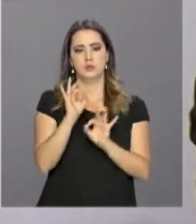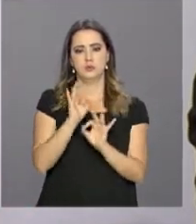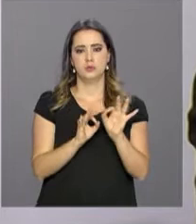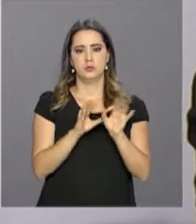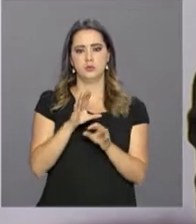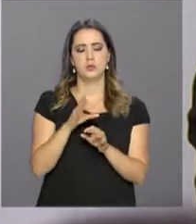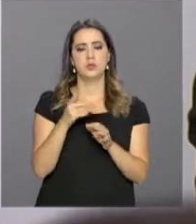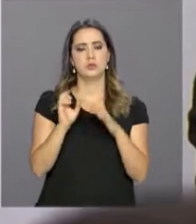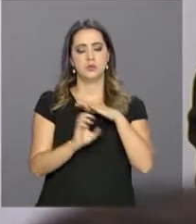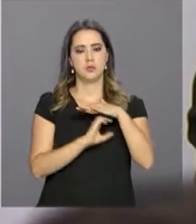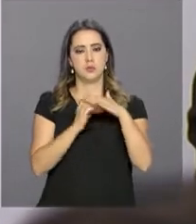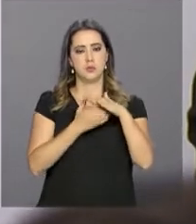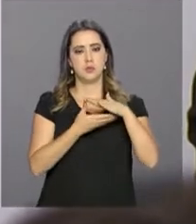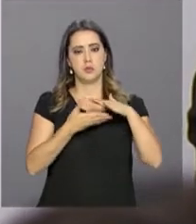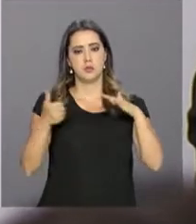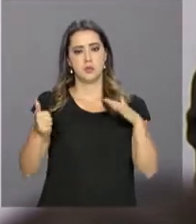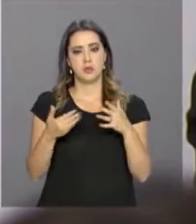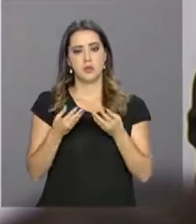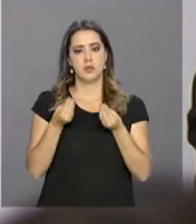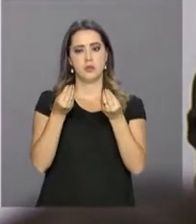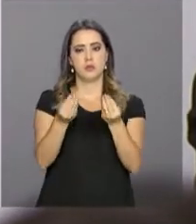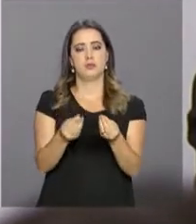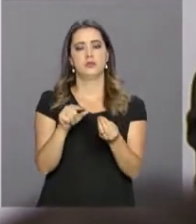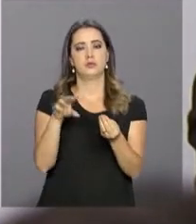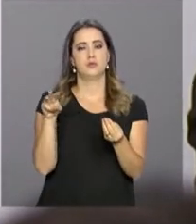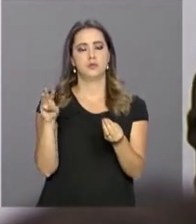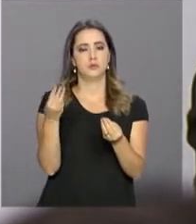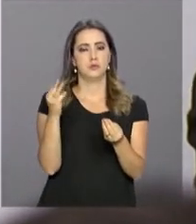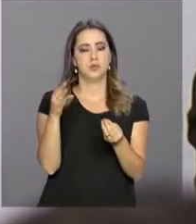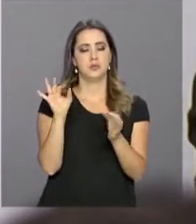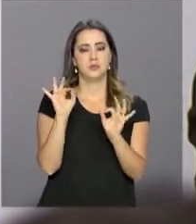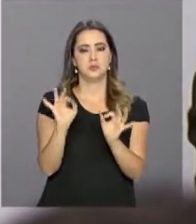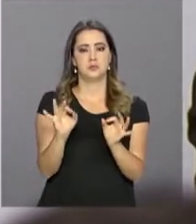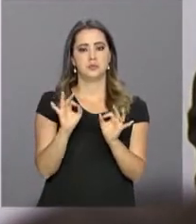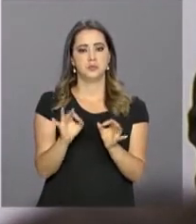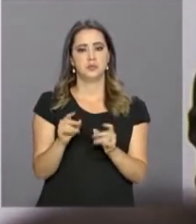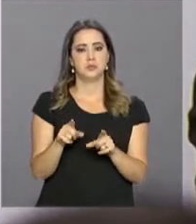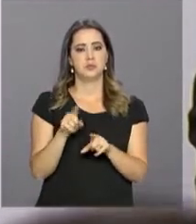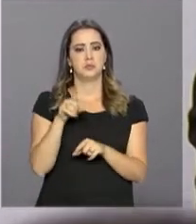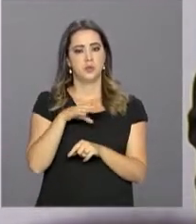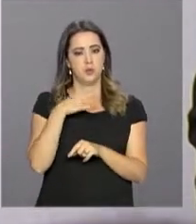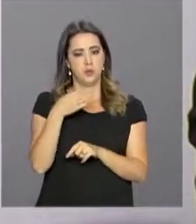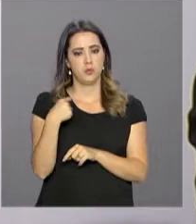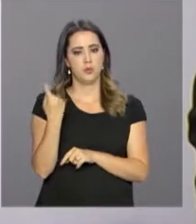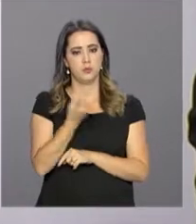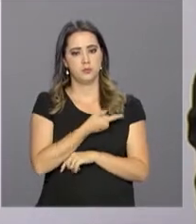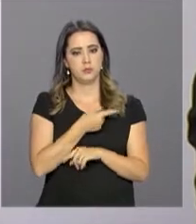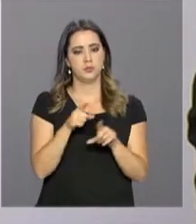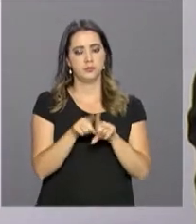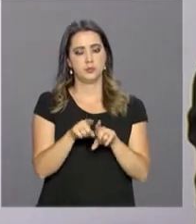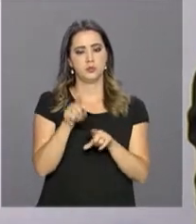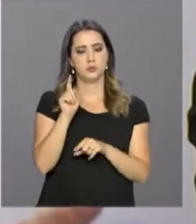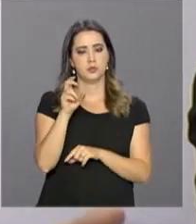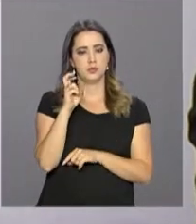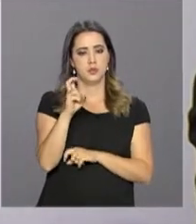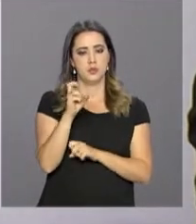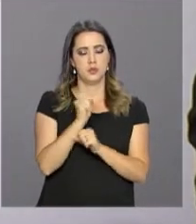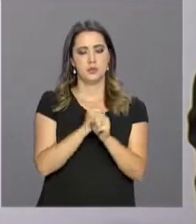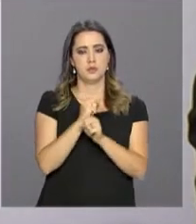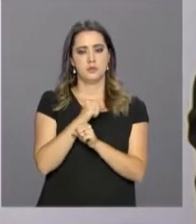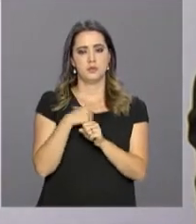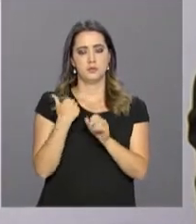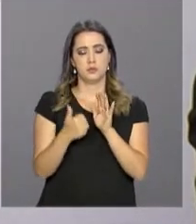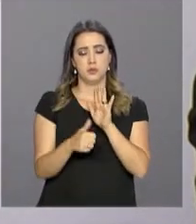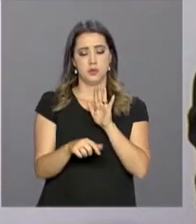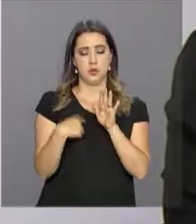de ser uma das melhores empresas em entregar qualidade as melhores qualidades do brasil e sua e motivo de orgulho já por cinco anos estamos em primeiro no ranking